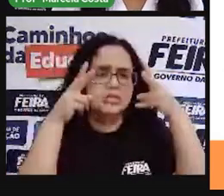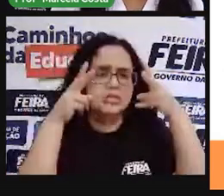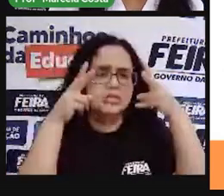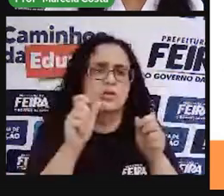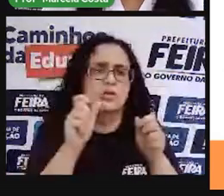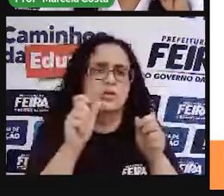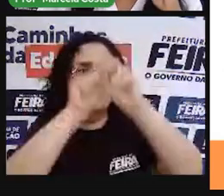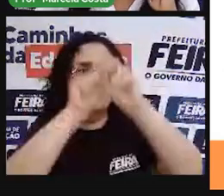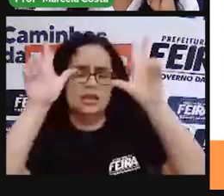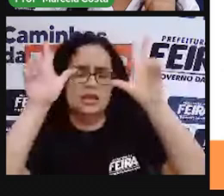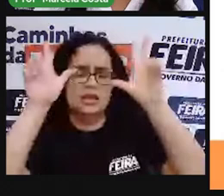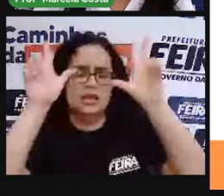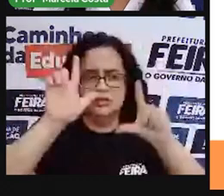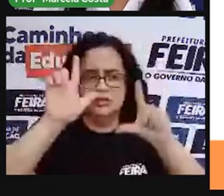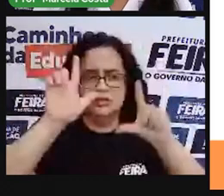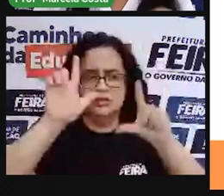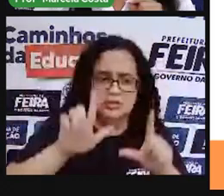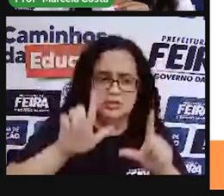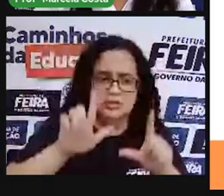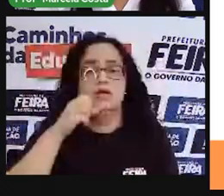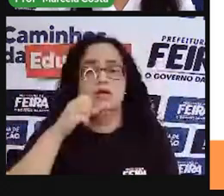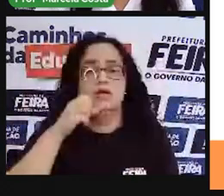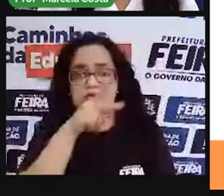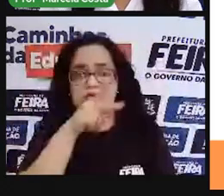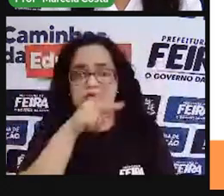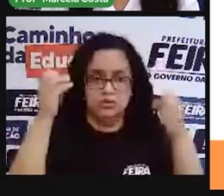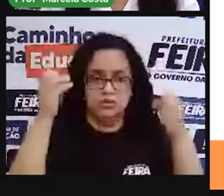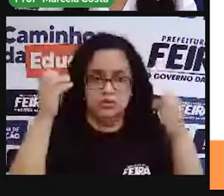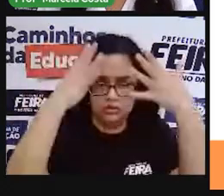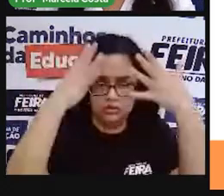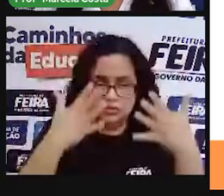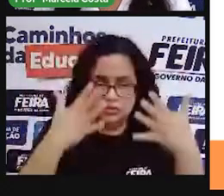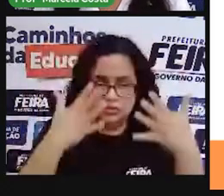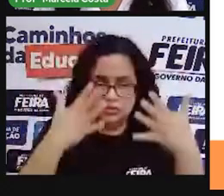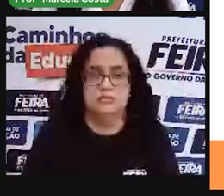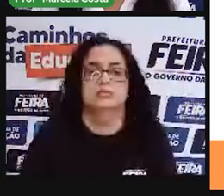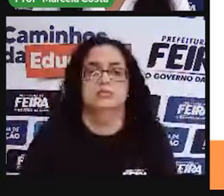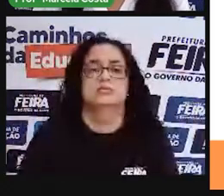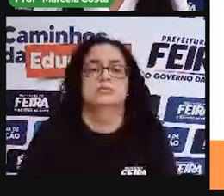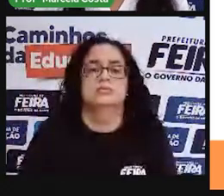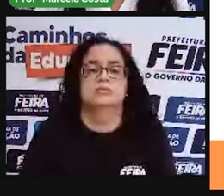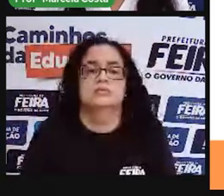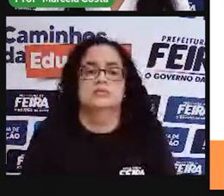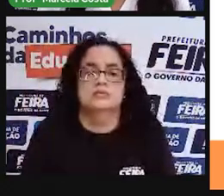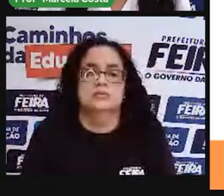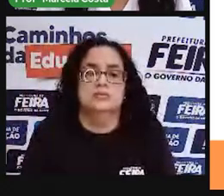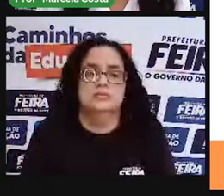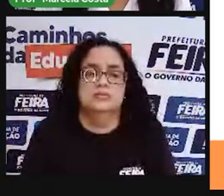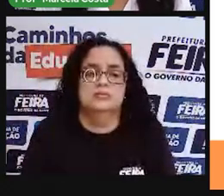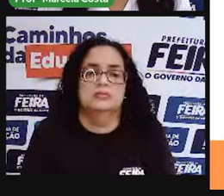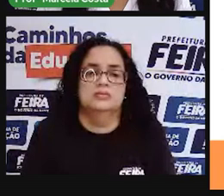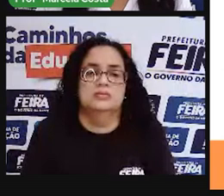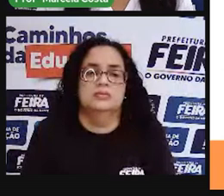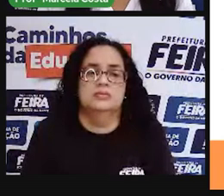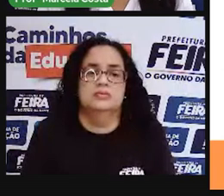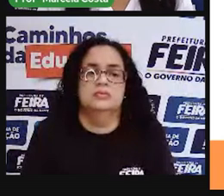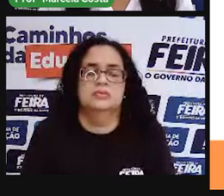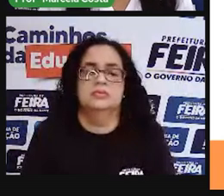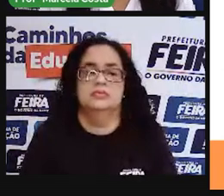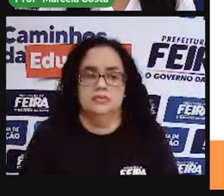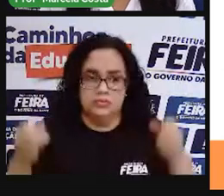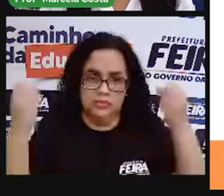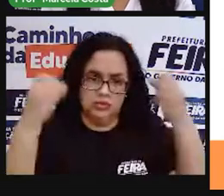televisão. Eu já dei a dica, já disse aqui na aula que botão é esse. Se você prestar atenção, não vai ter dificuldade para